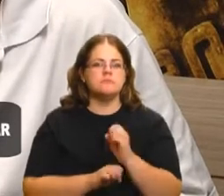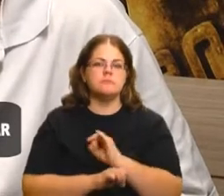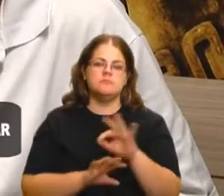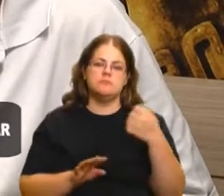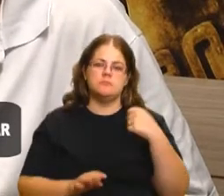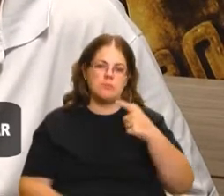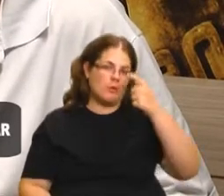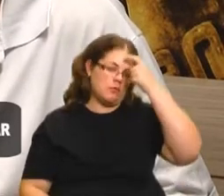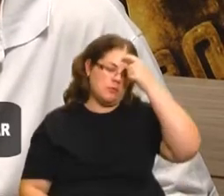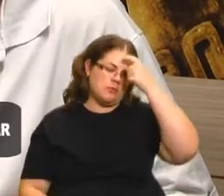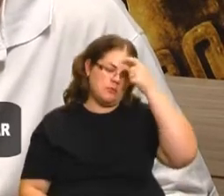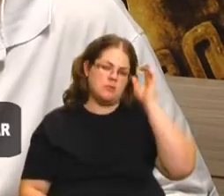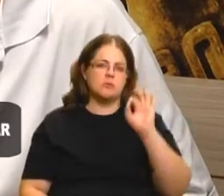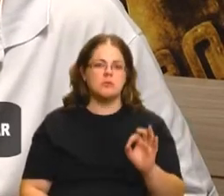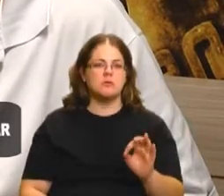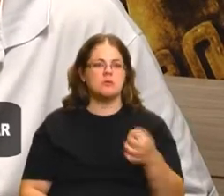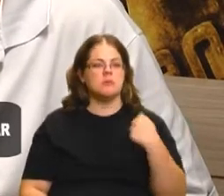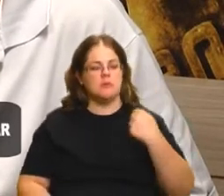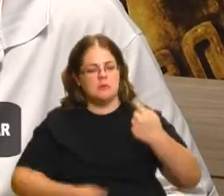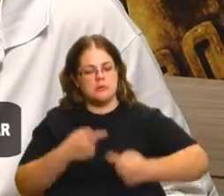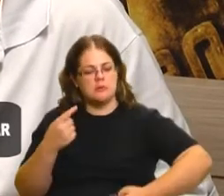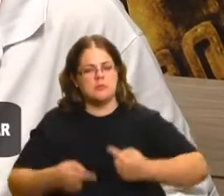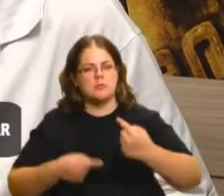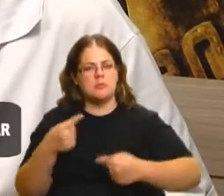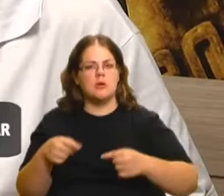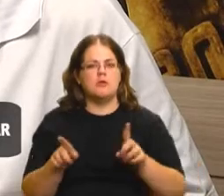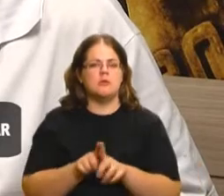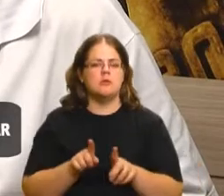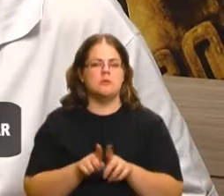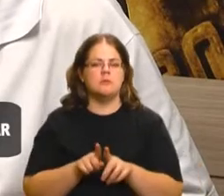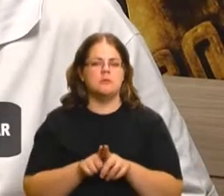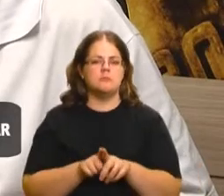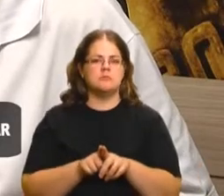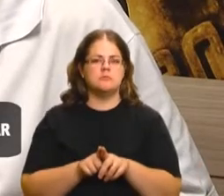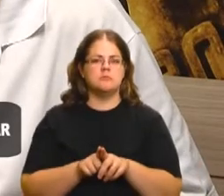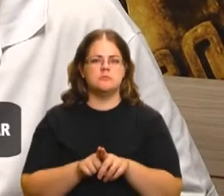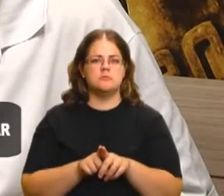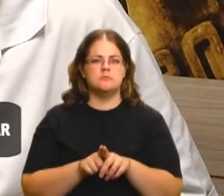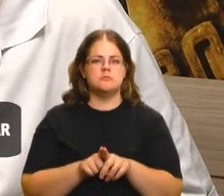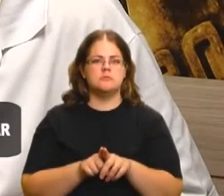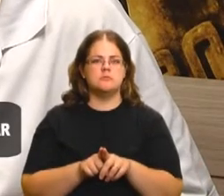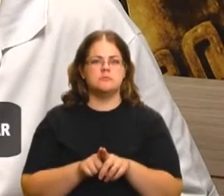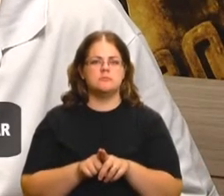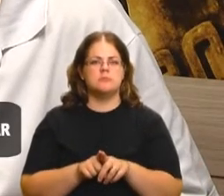que haja consciência do que houve. E é preciso que o debate pode servir, inclusive, para